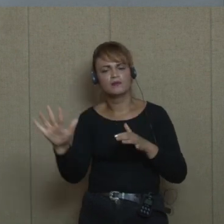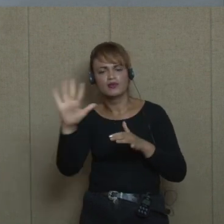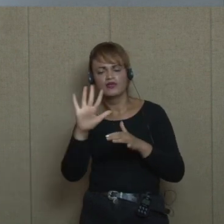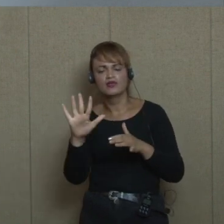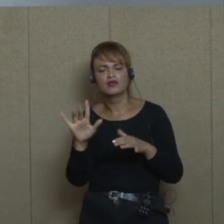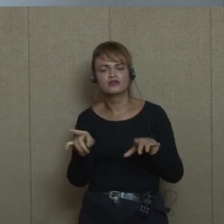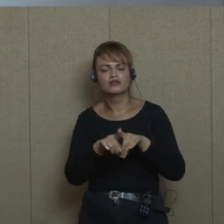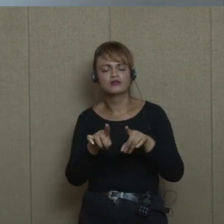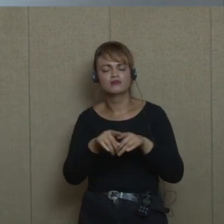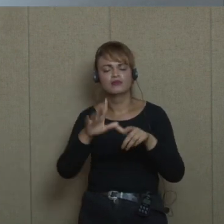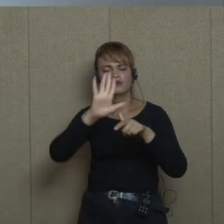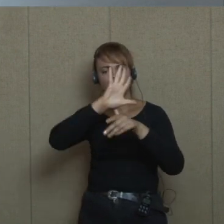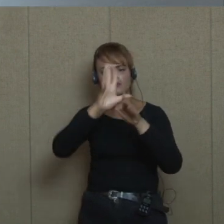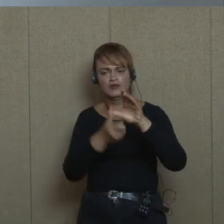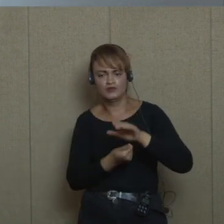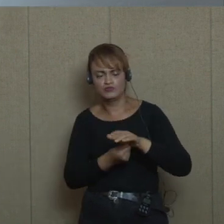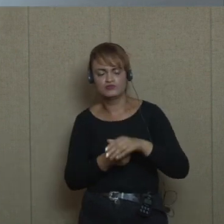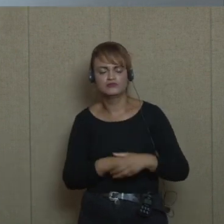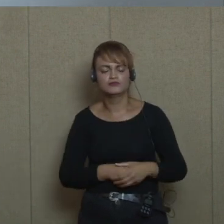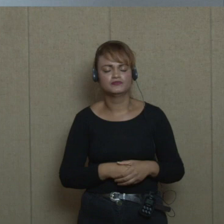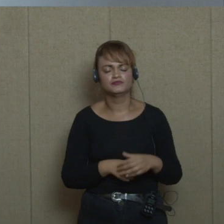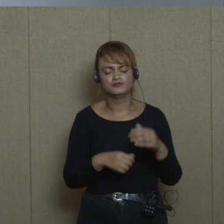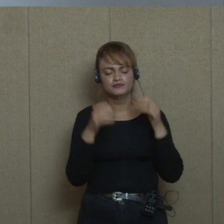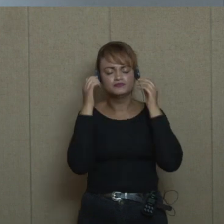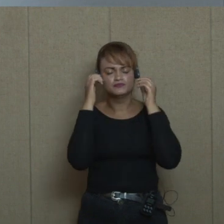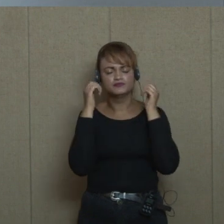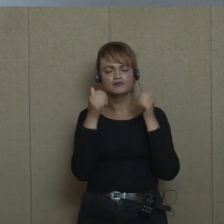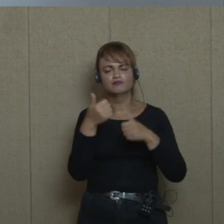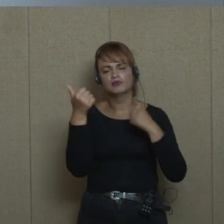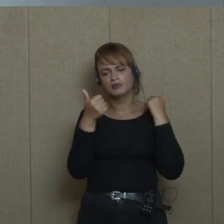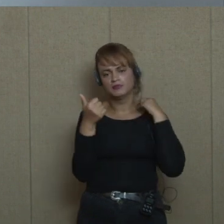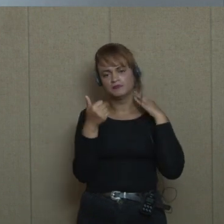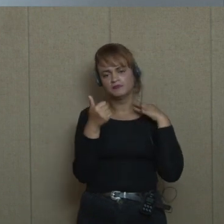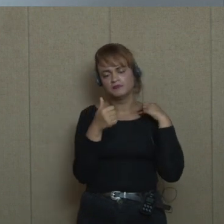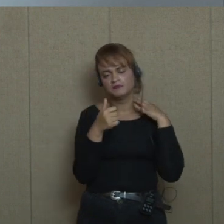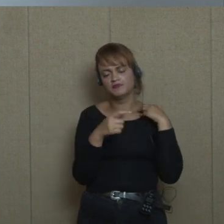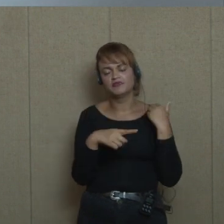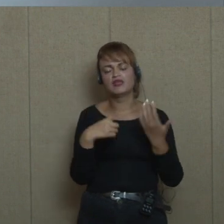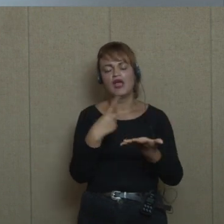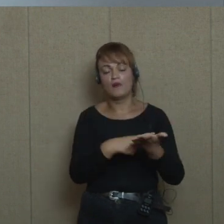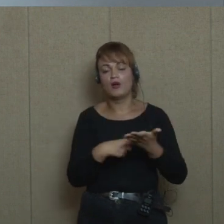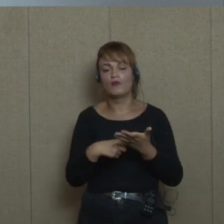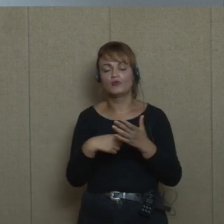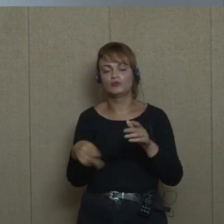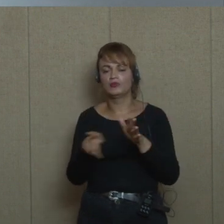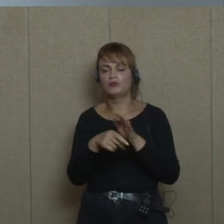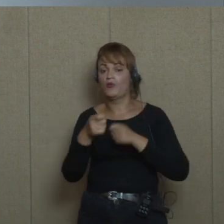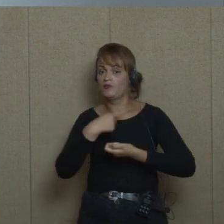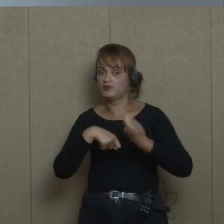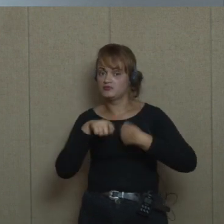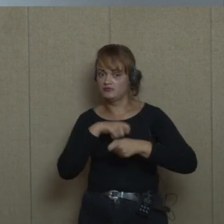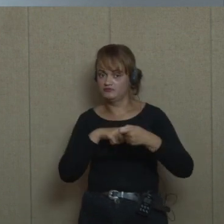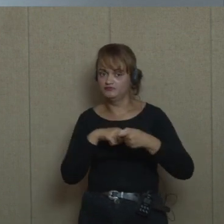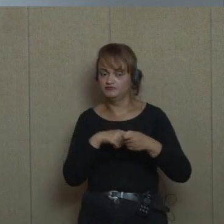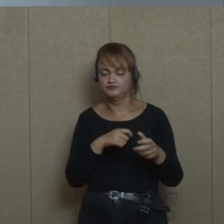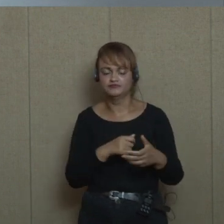e o Mercosul? Bom, primeiro, é um acordo comercial